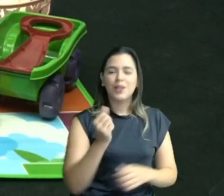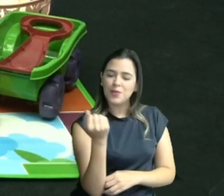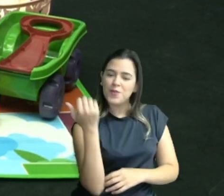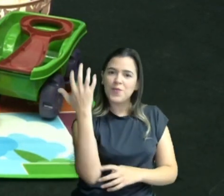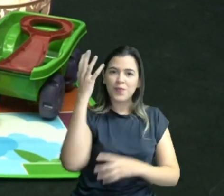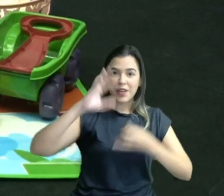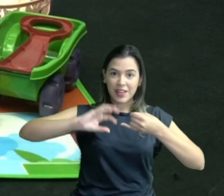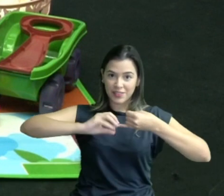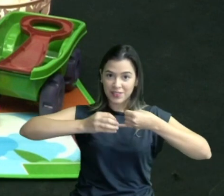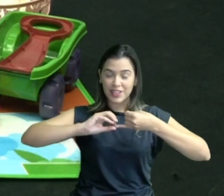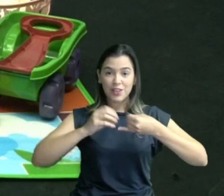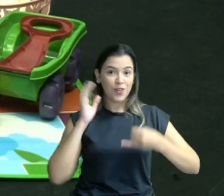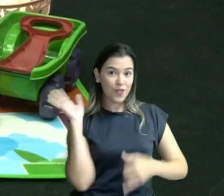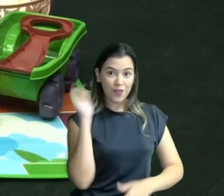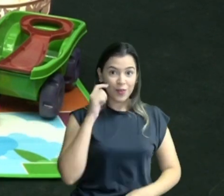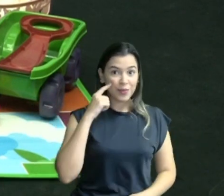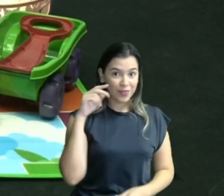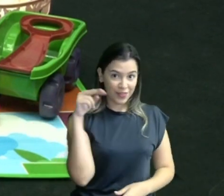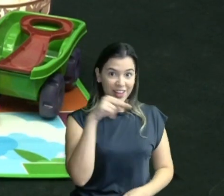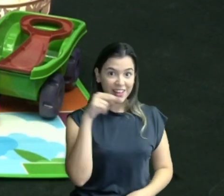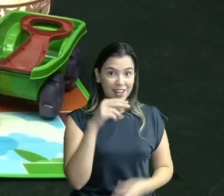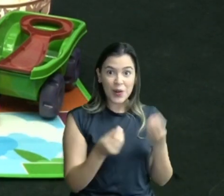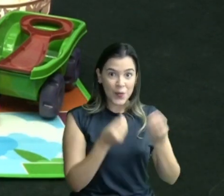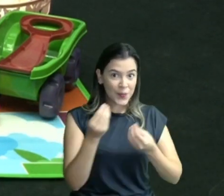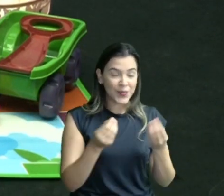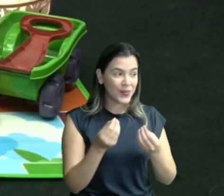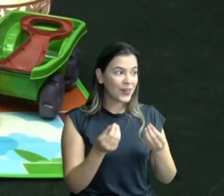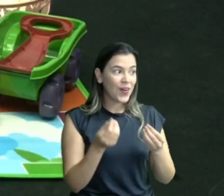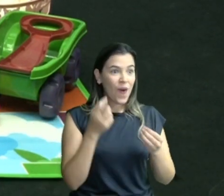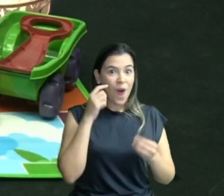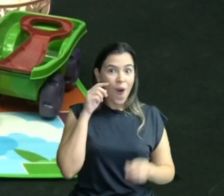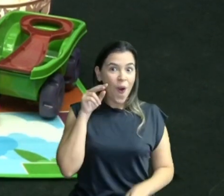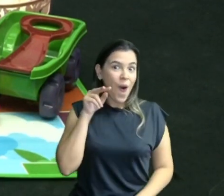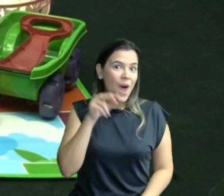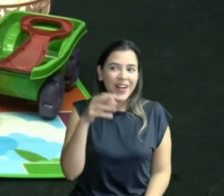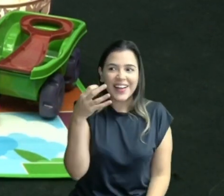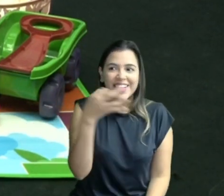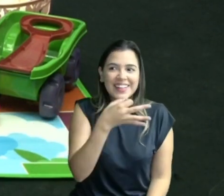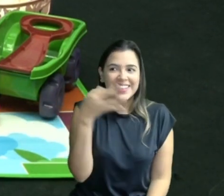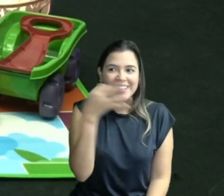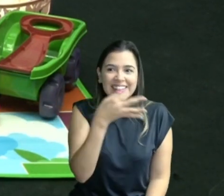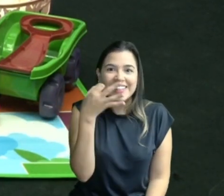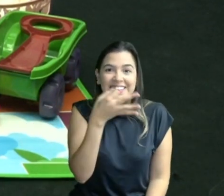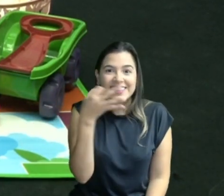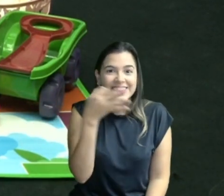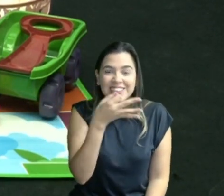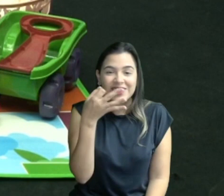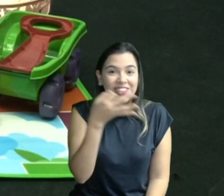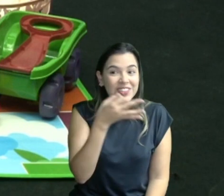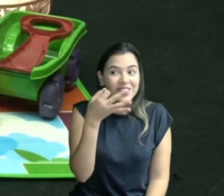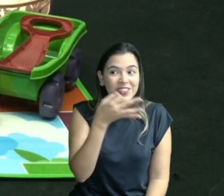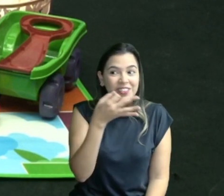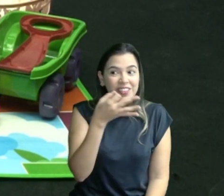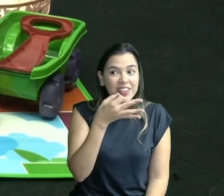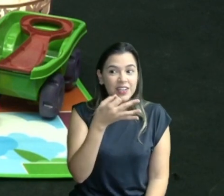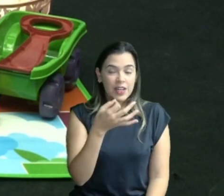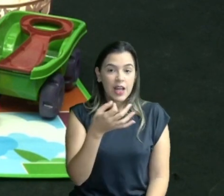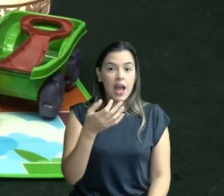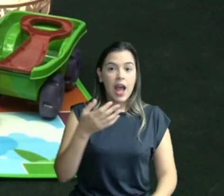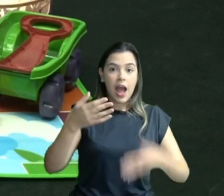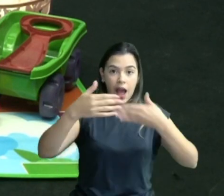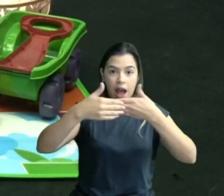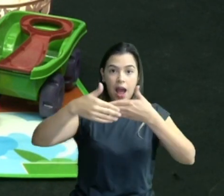como era esse cartão postal E olha que lindo e a tá